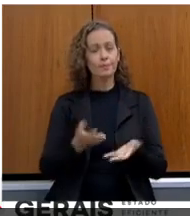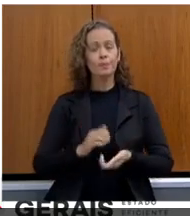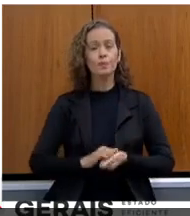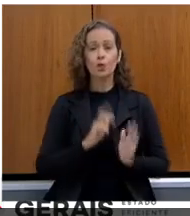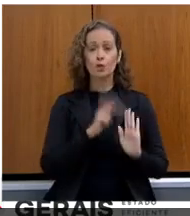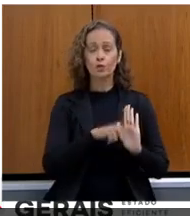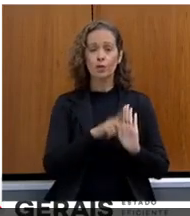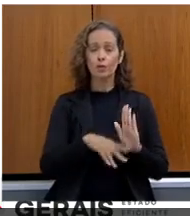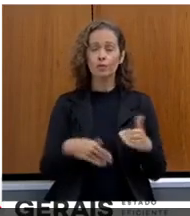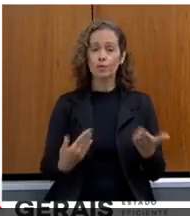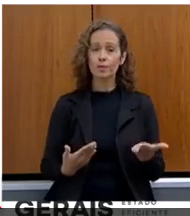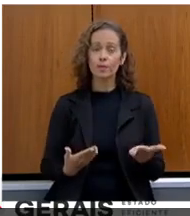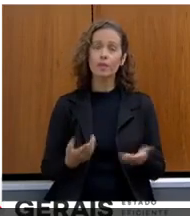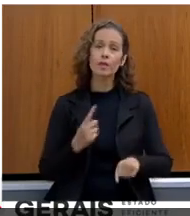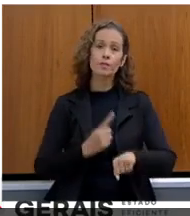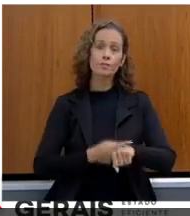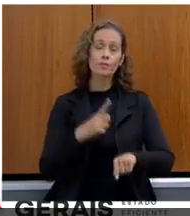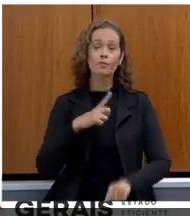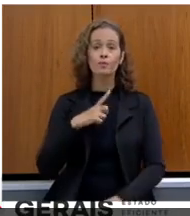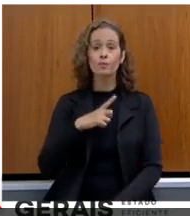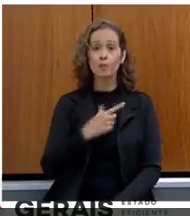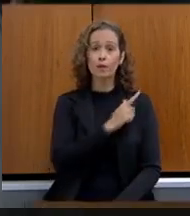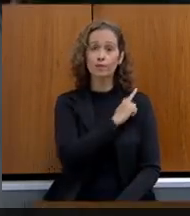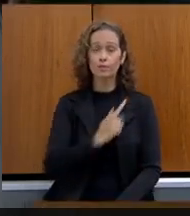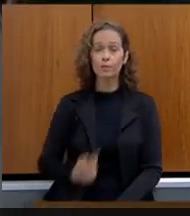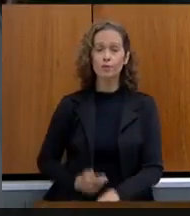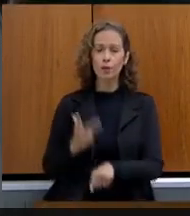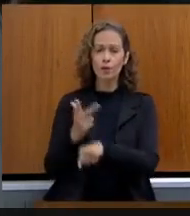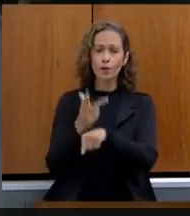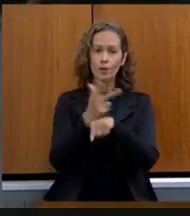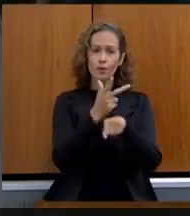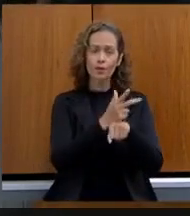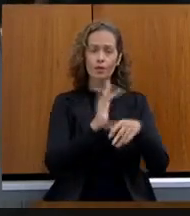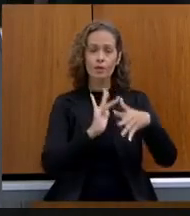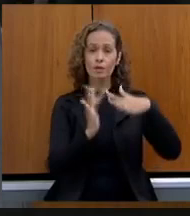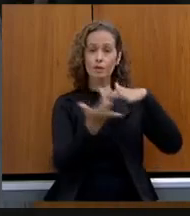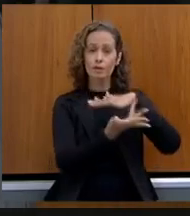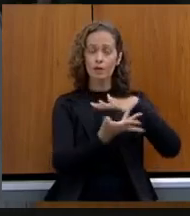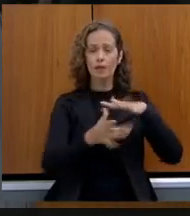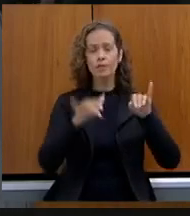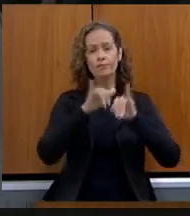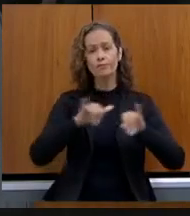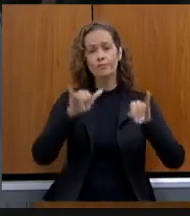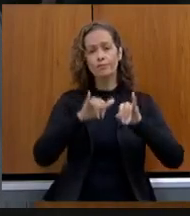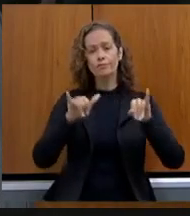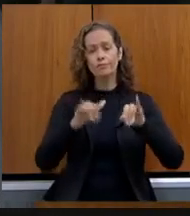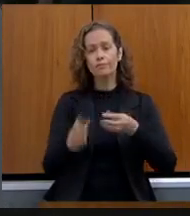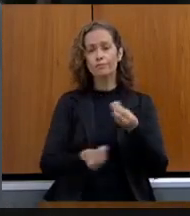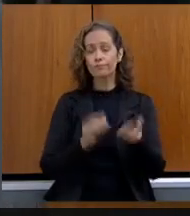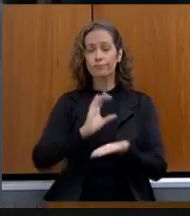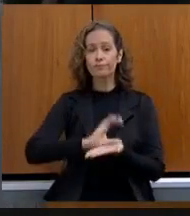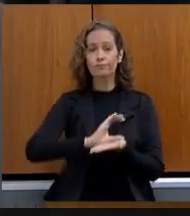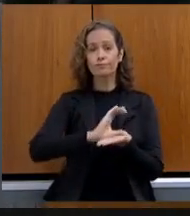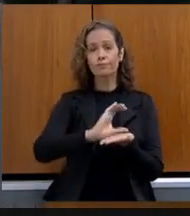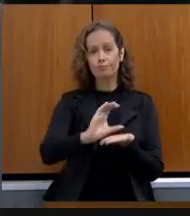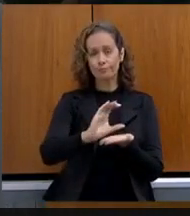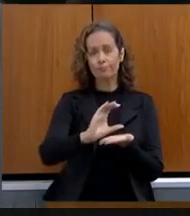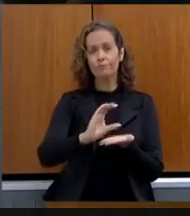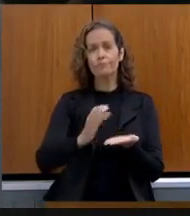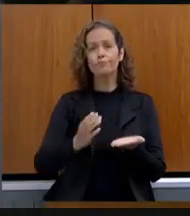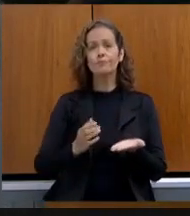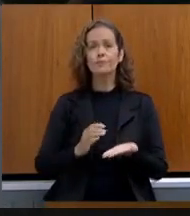temos nesse exato momento é um vídeo do governador subindo as redes sociais em que ele faz o anúncio do investimento de mais valores